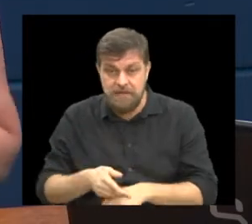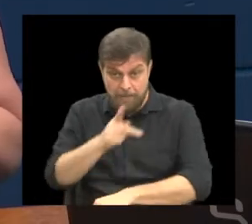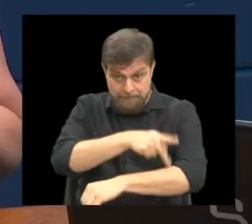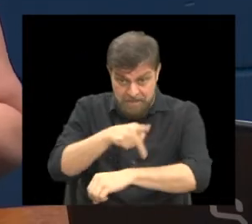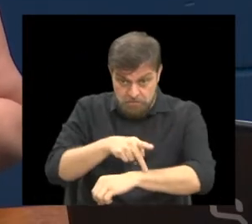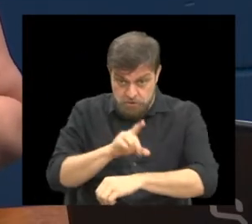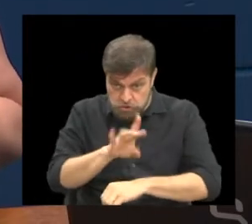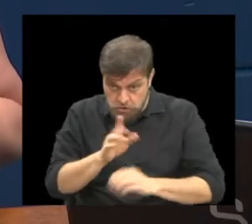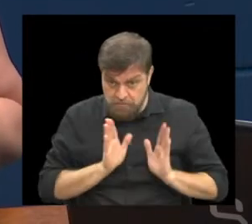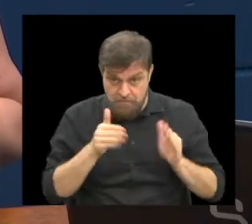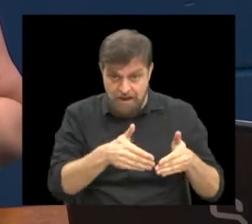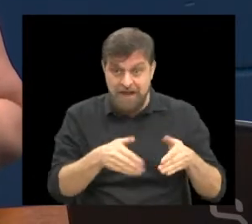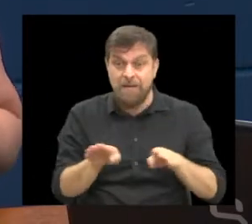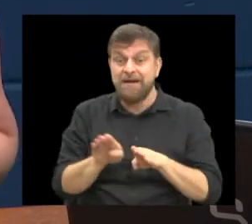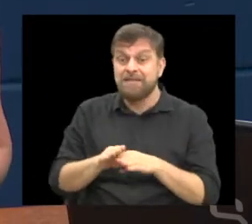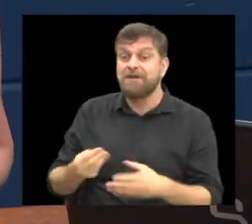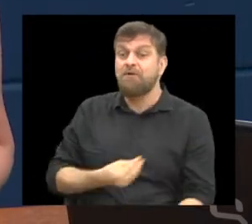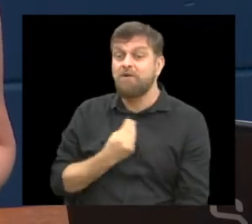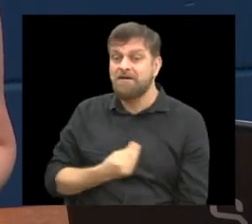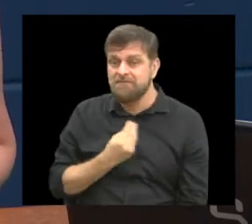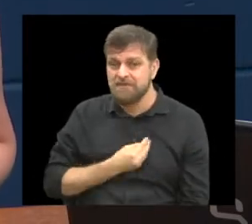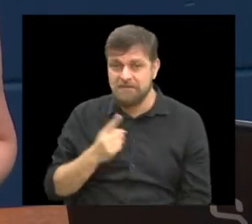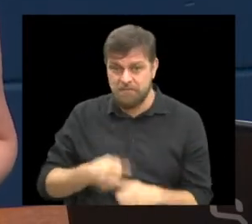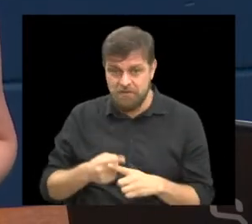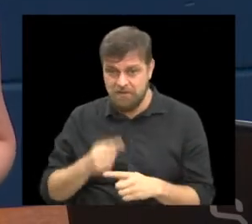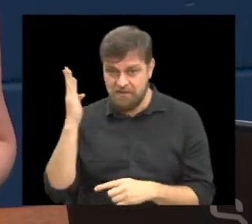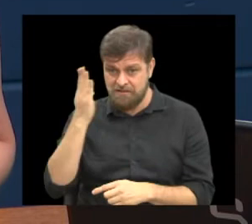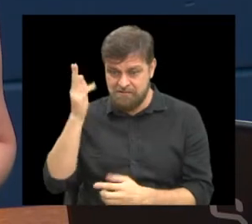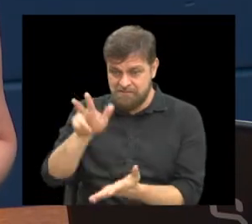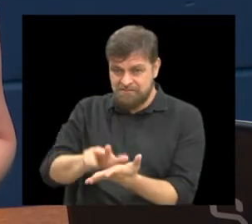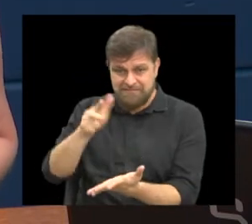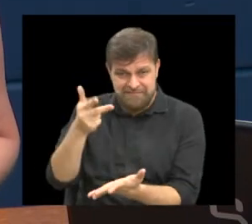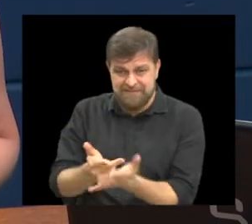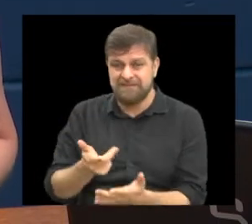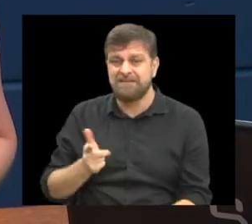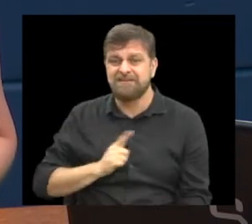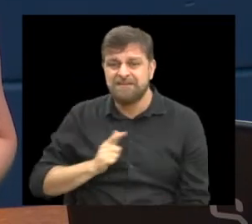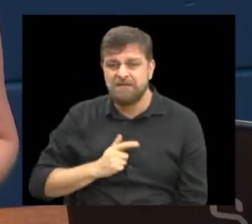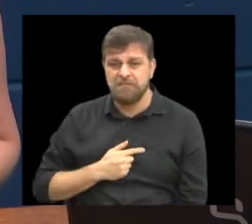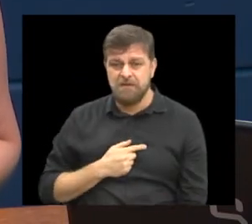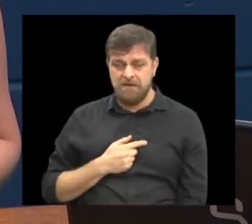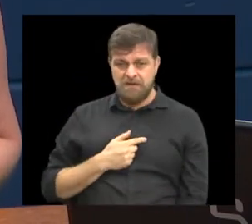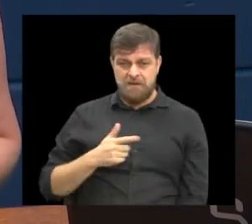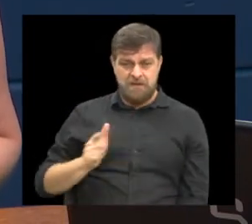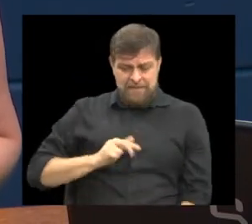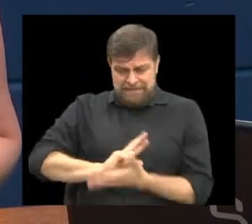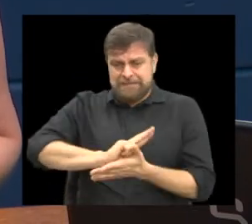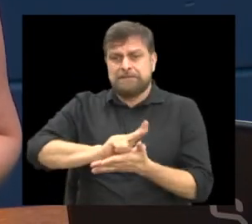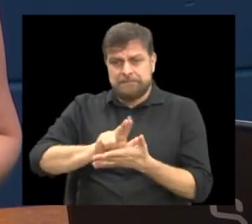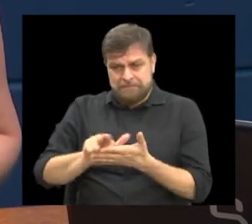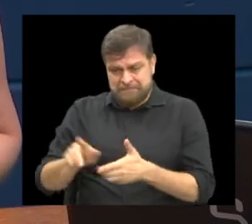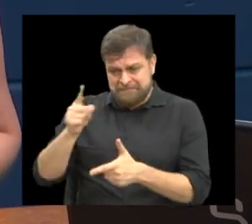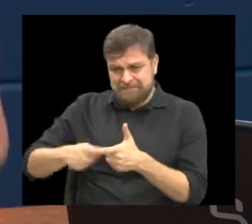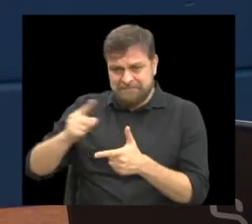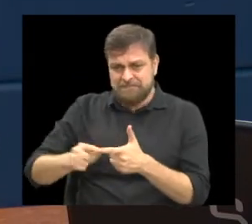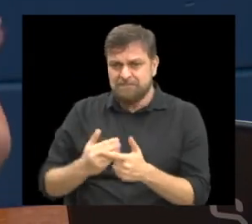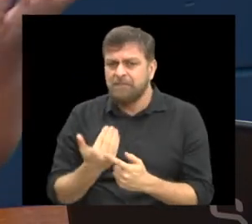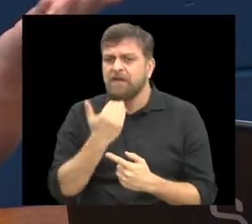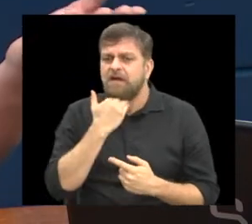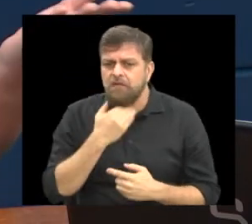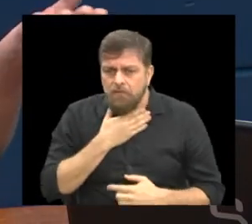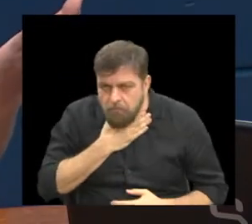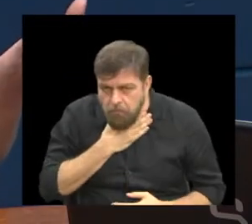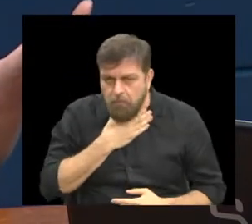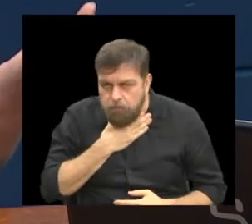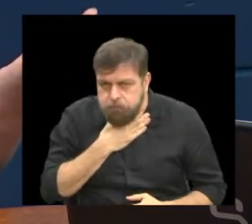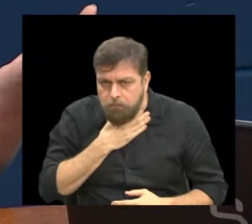pedagógicas, mas com a situação de vida, porque não é só a epilepsia, é um engasgo, uma convulsão, uma crise